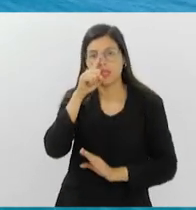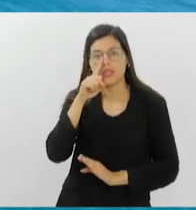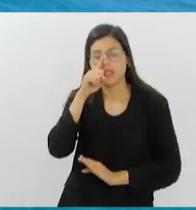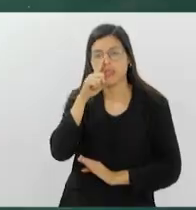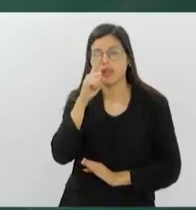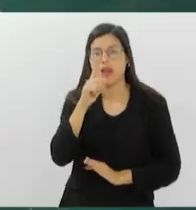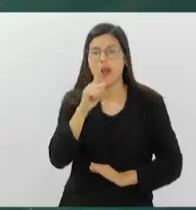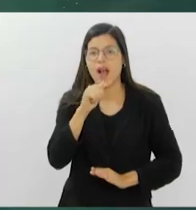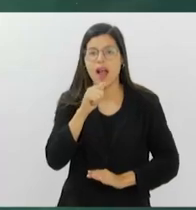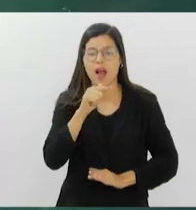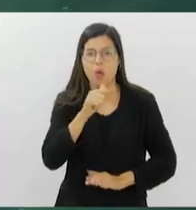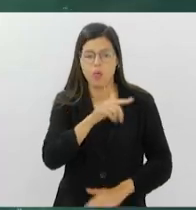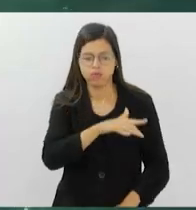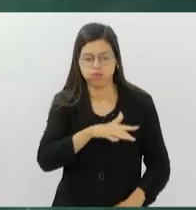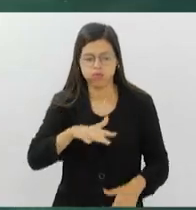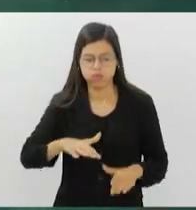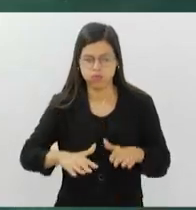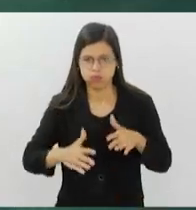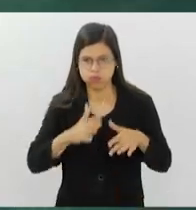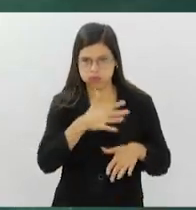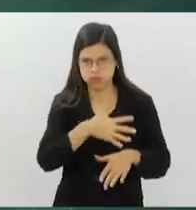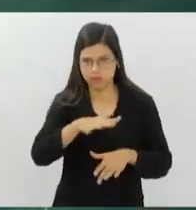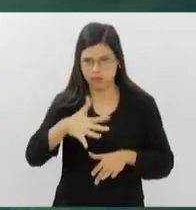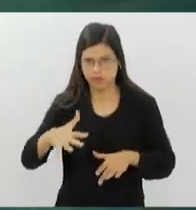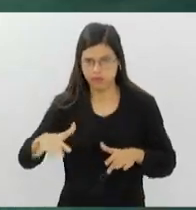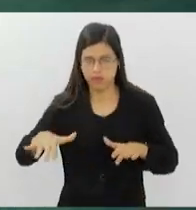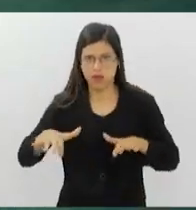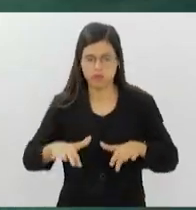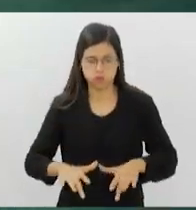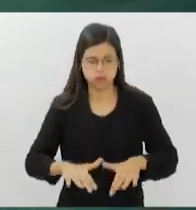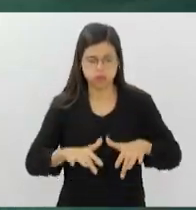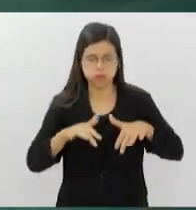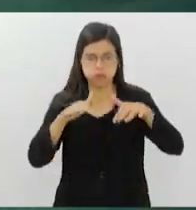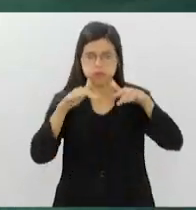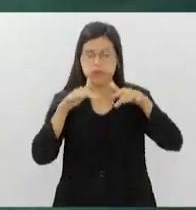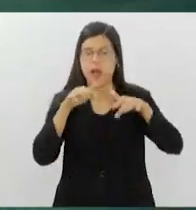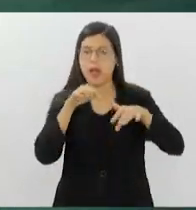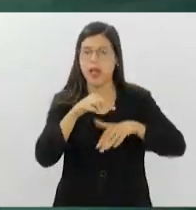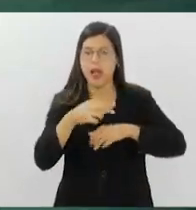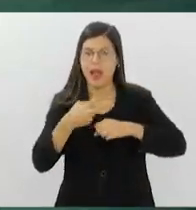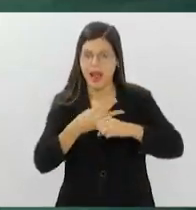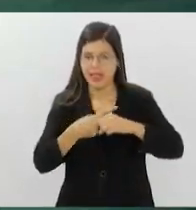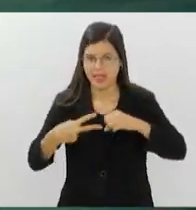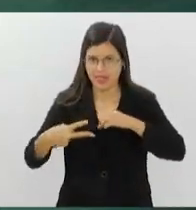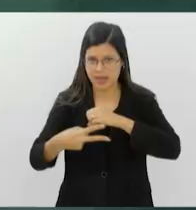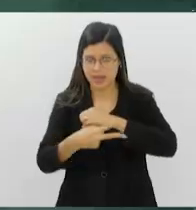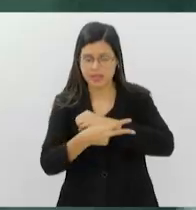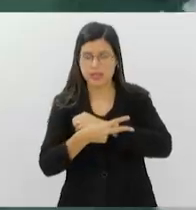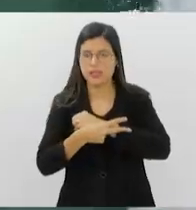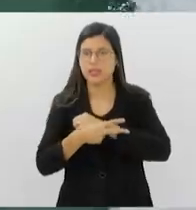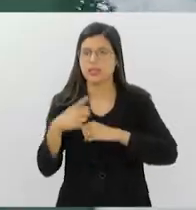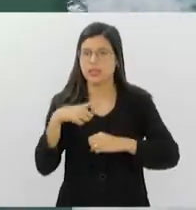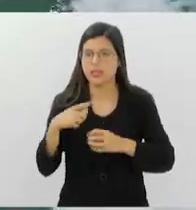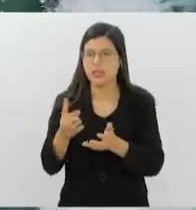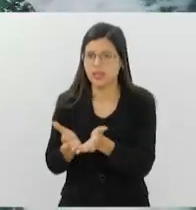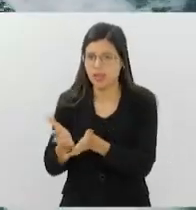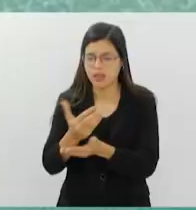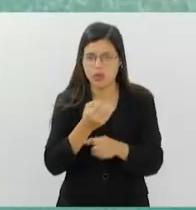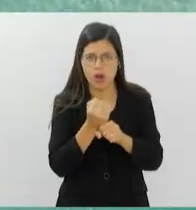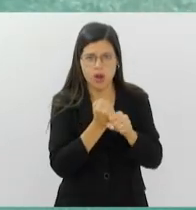nível dos oceanos reproduzindo uma estimativa da Nasa Agência Espacial norte-americana com dados de